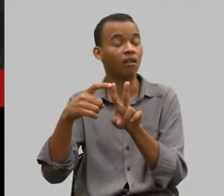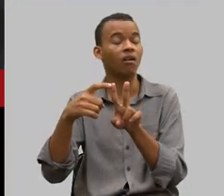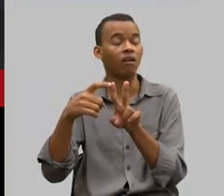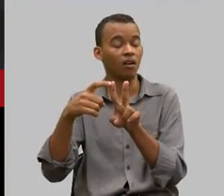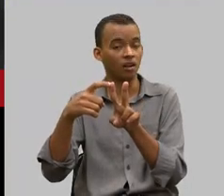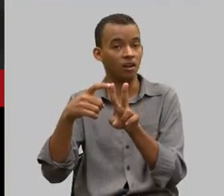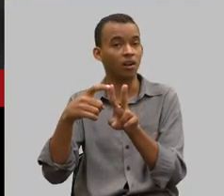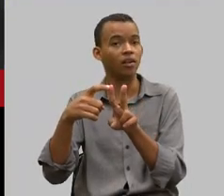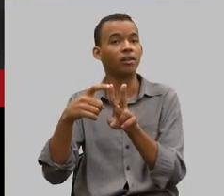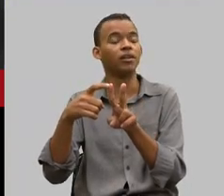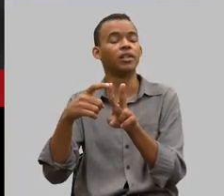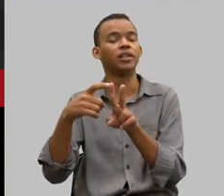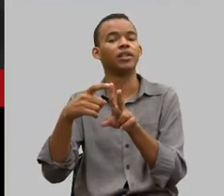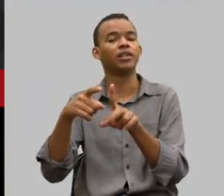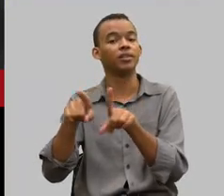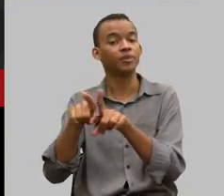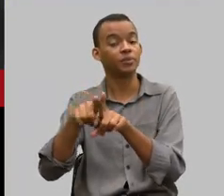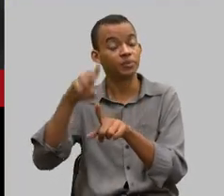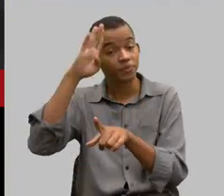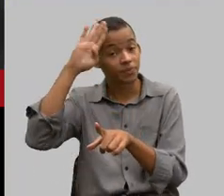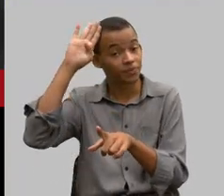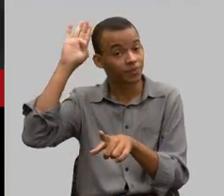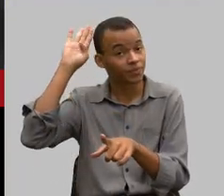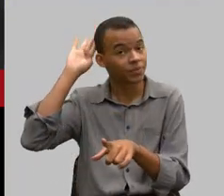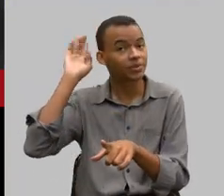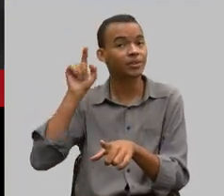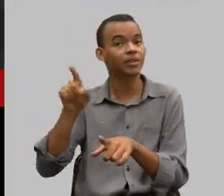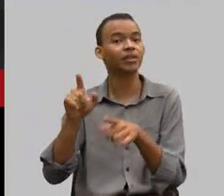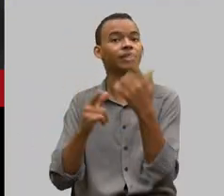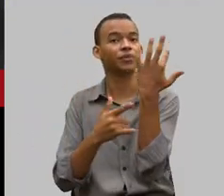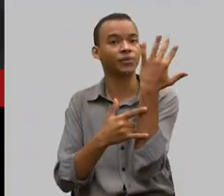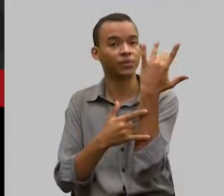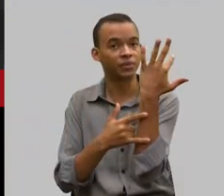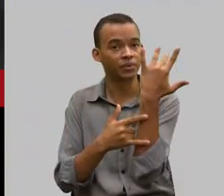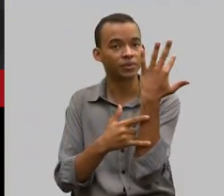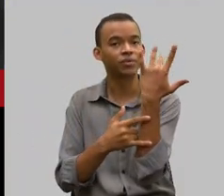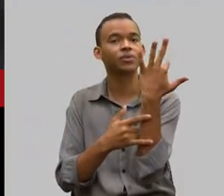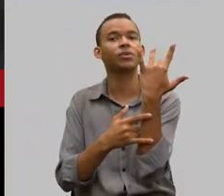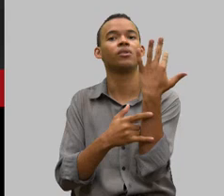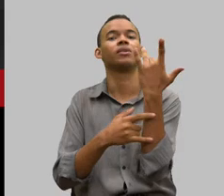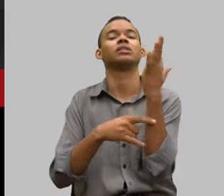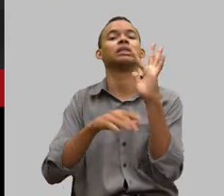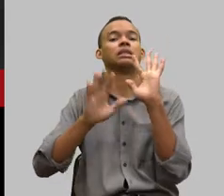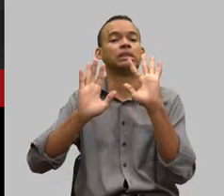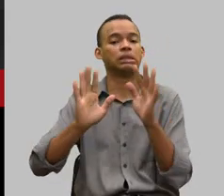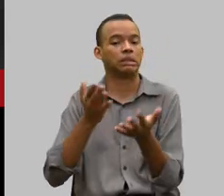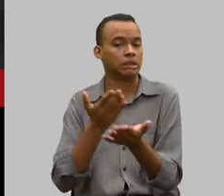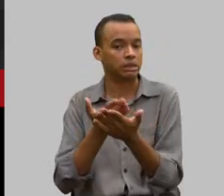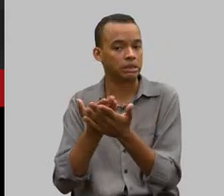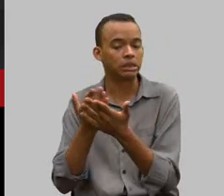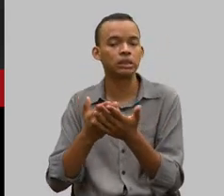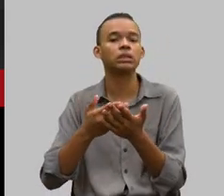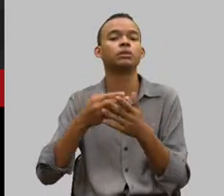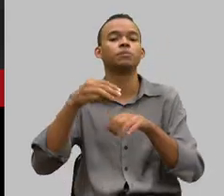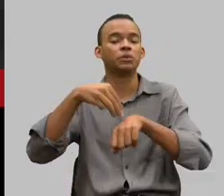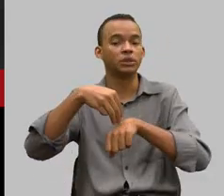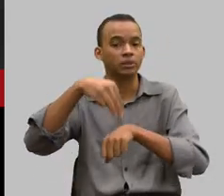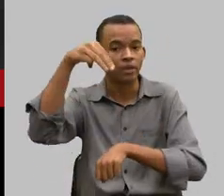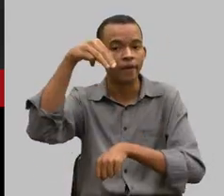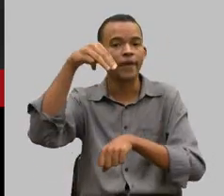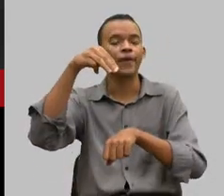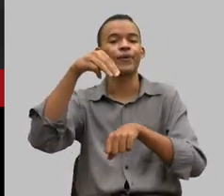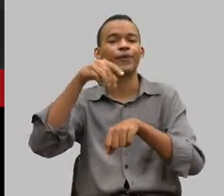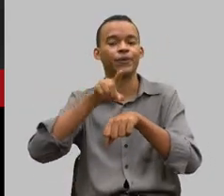e formou na u FMG depois fez mestrado doutorado e pós-doutorado é uma das nossas maiores